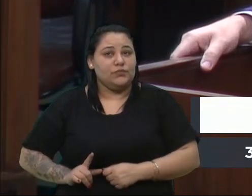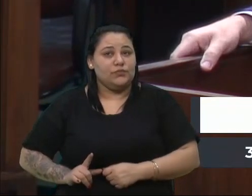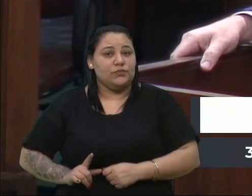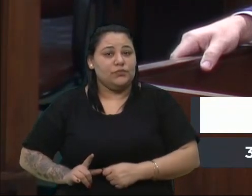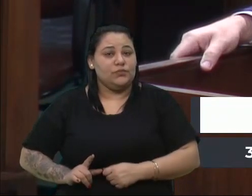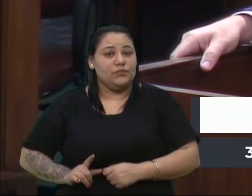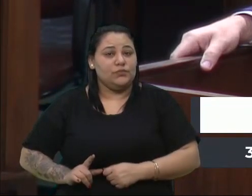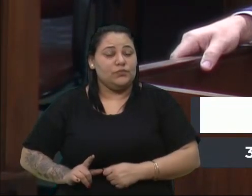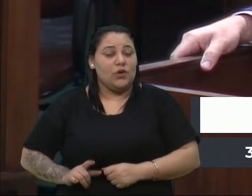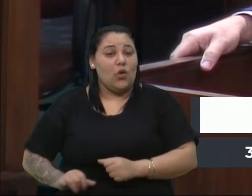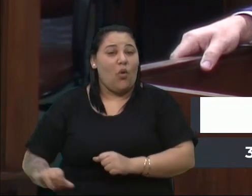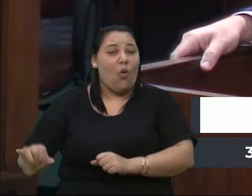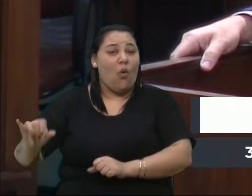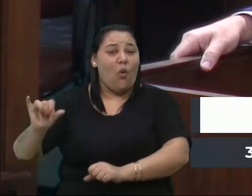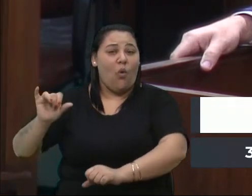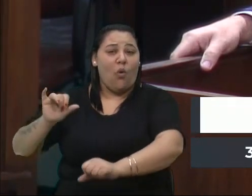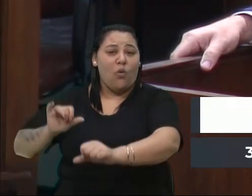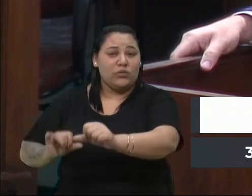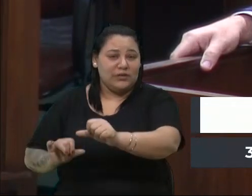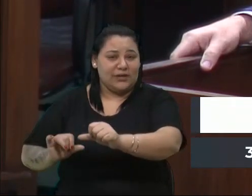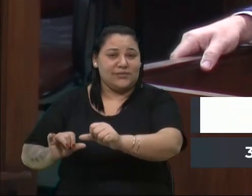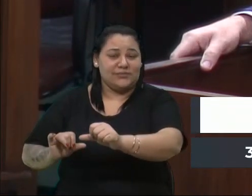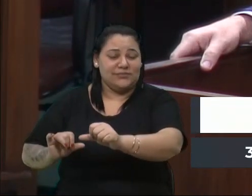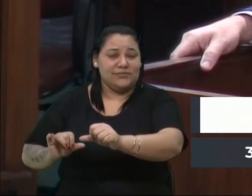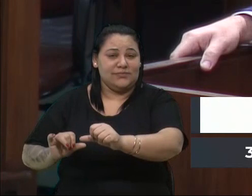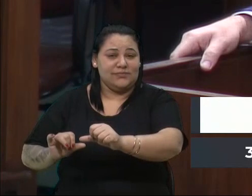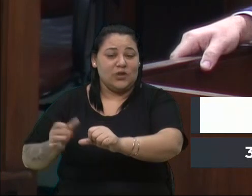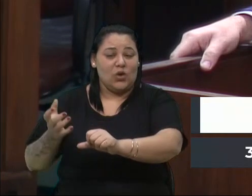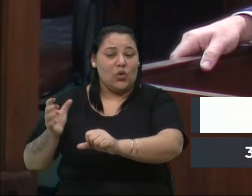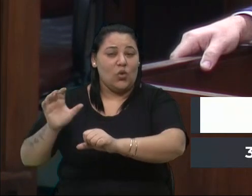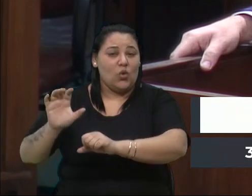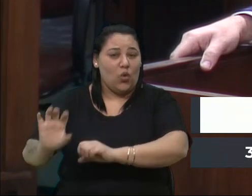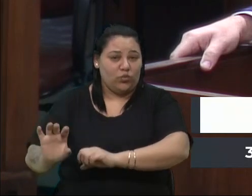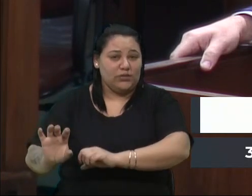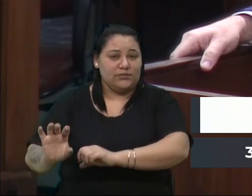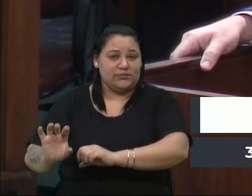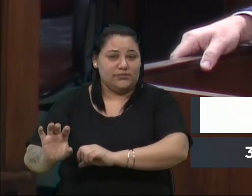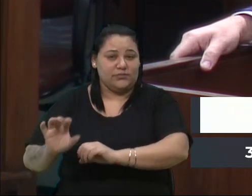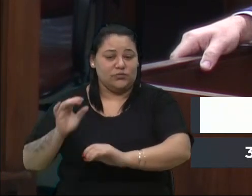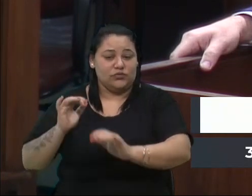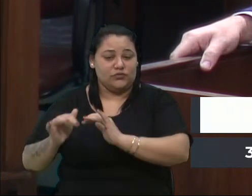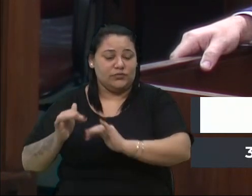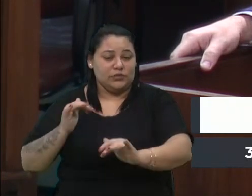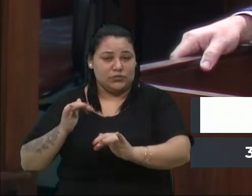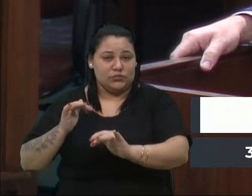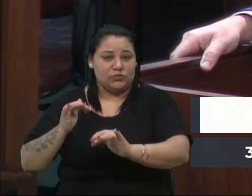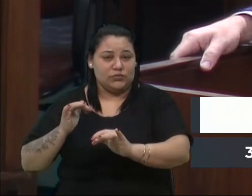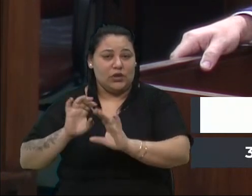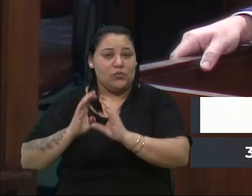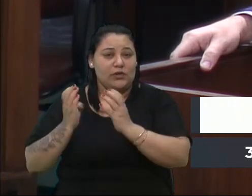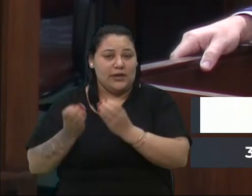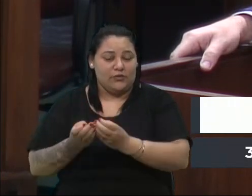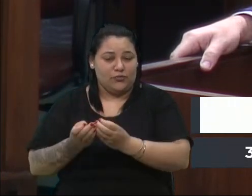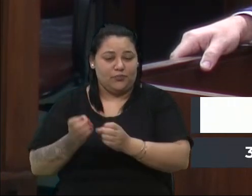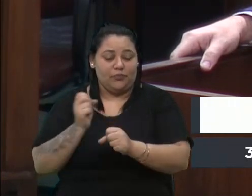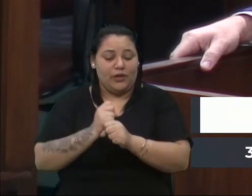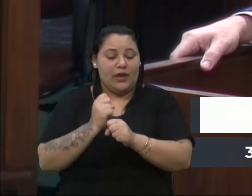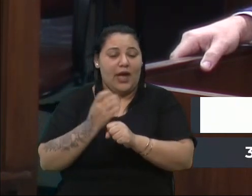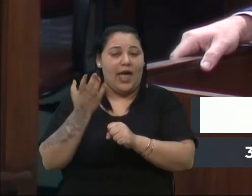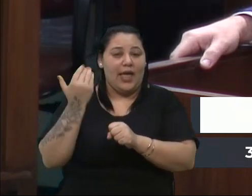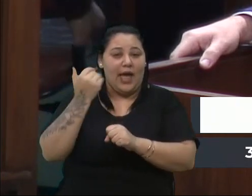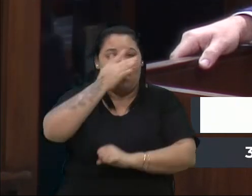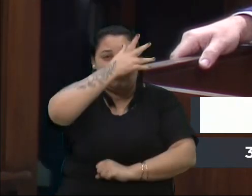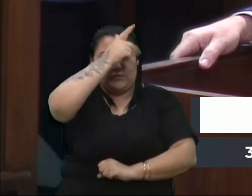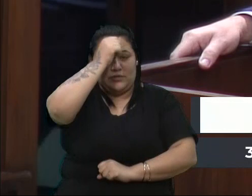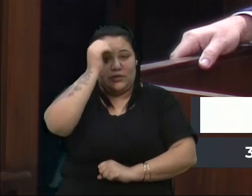contrárias a todo esse grande movimento. Naquela época, a Prefeitura tomou a decisão